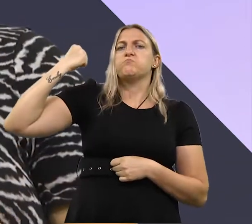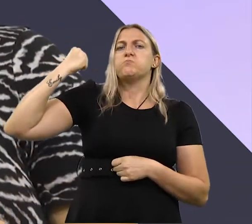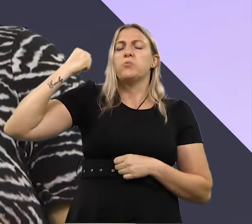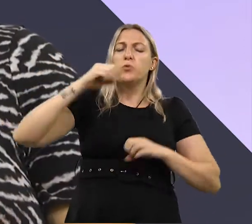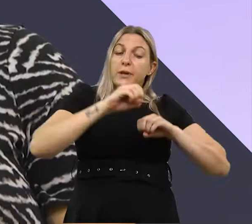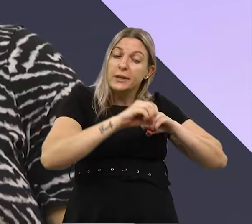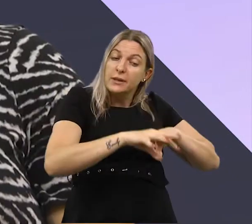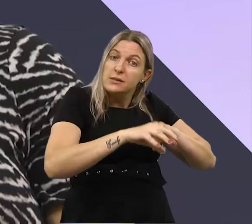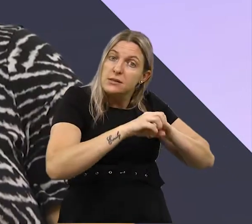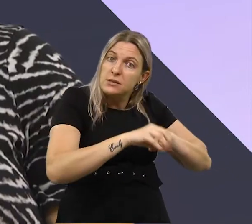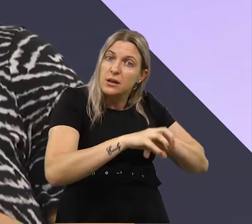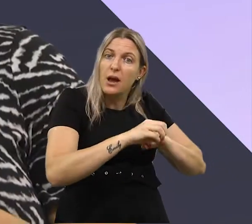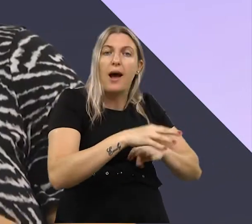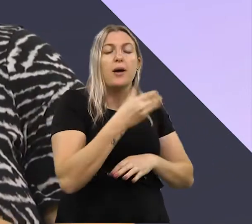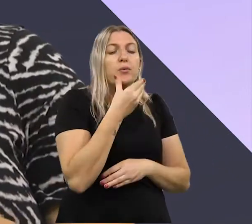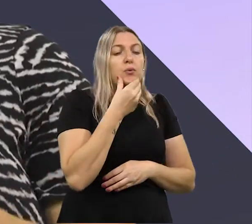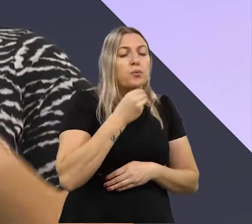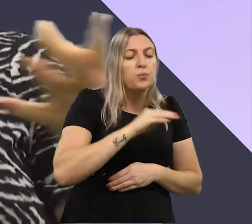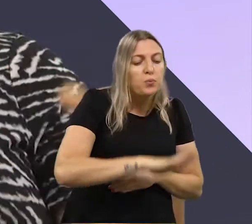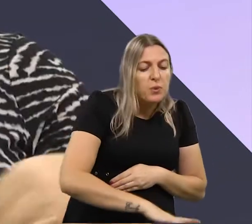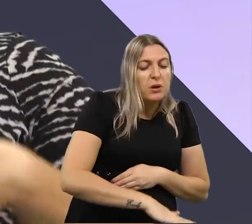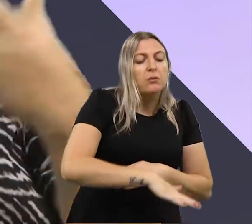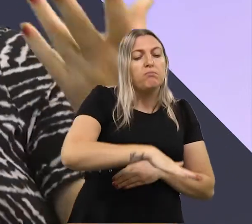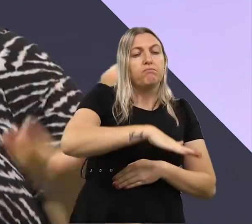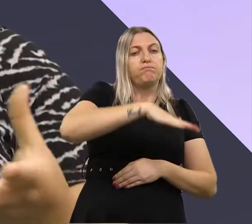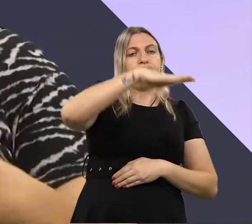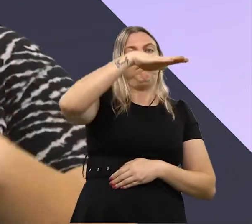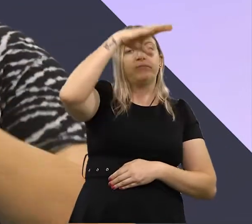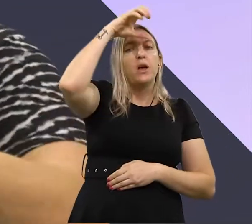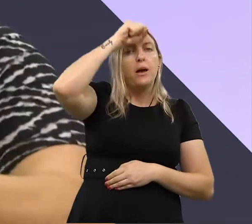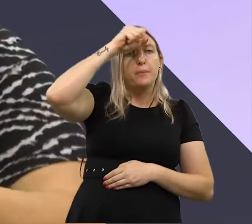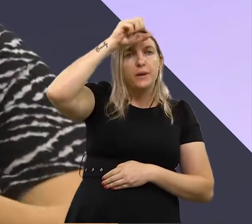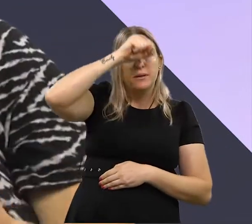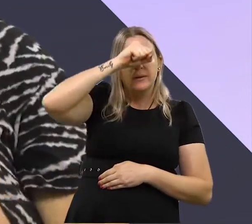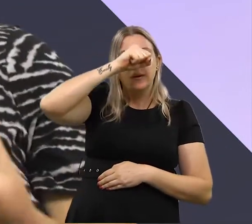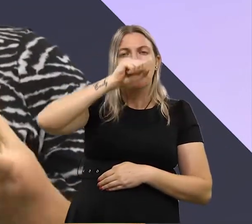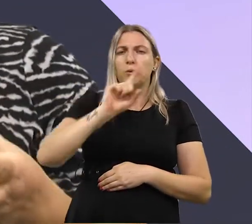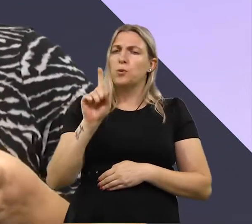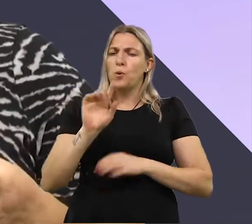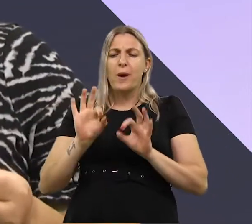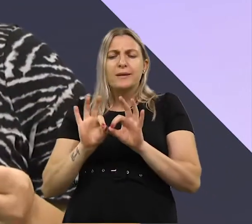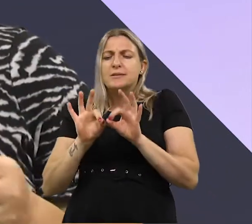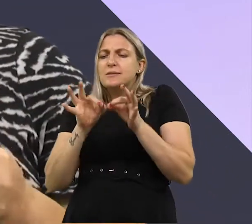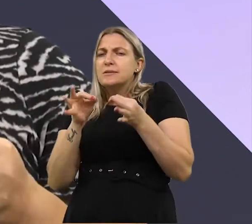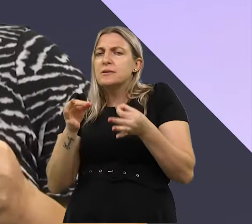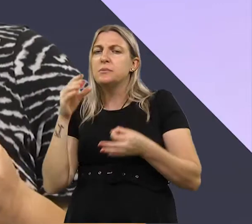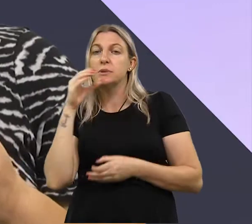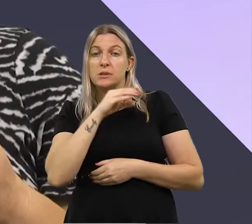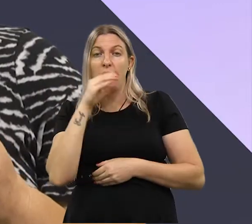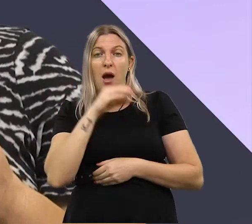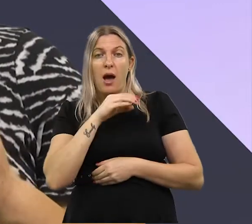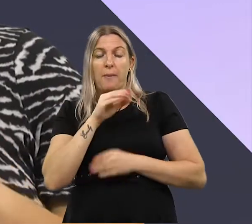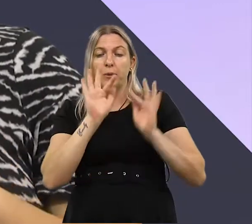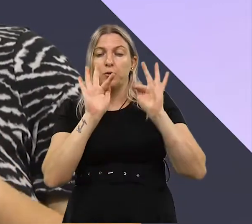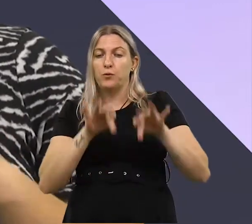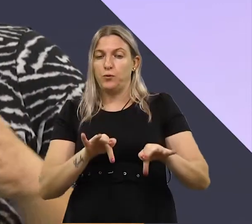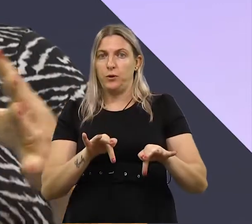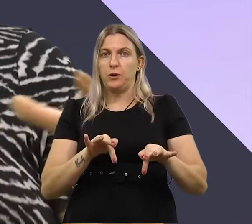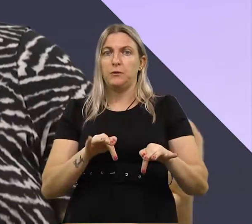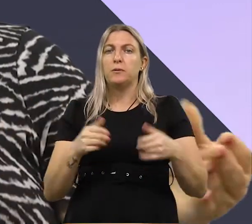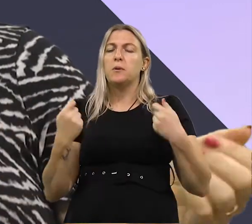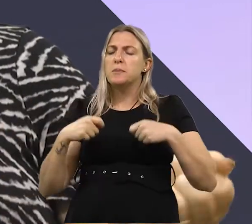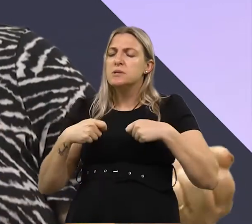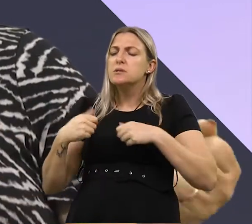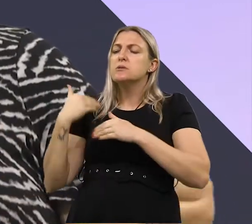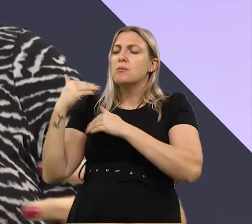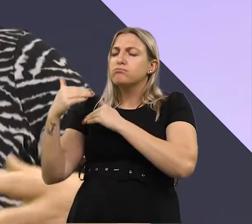dessa forma nele, e que às vezes também não é assim, simplesmente que vai deixar de existir, né? Então é uma desconstrução que